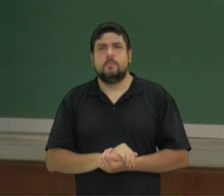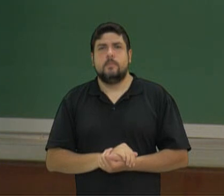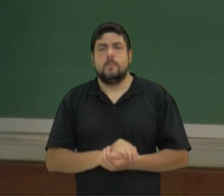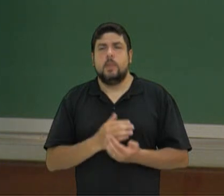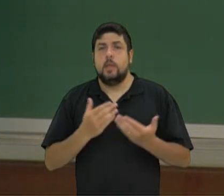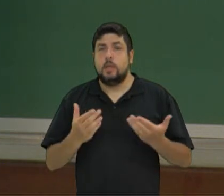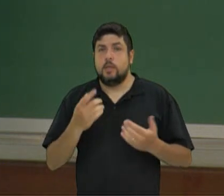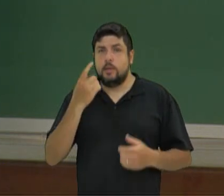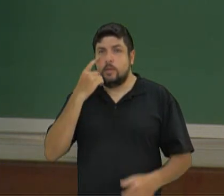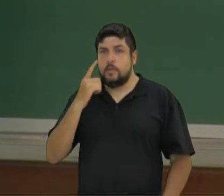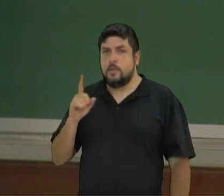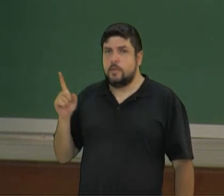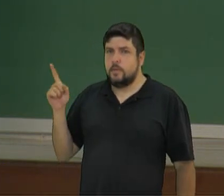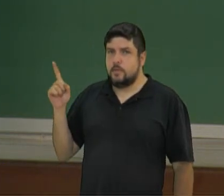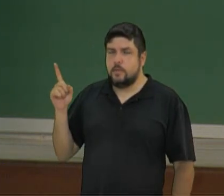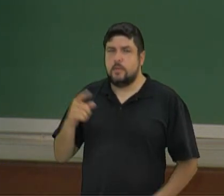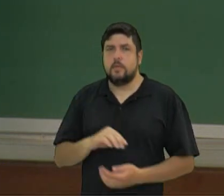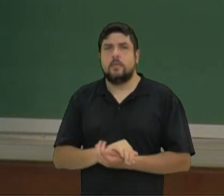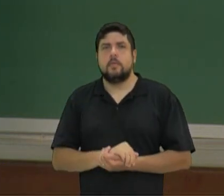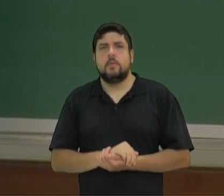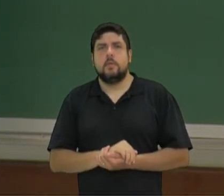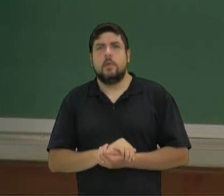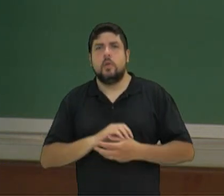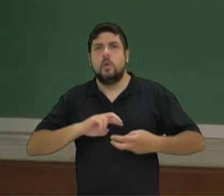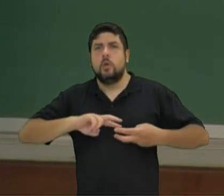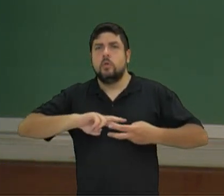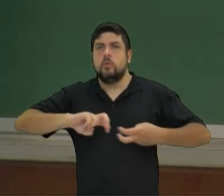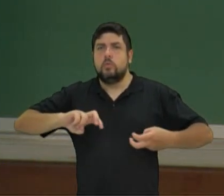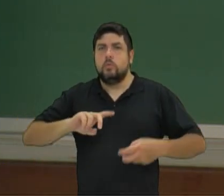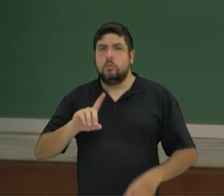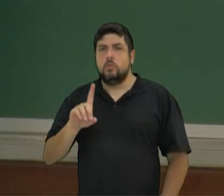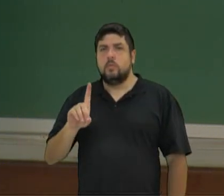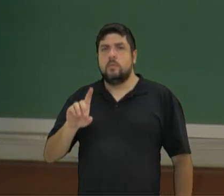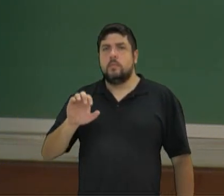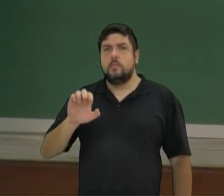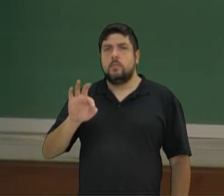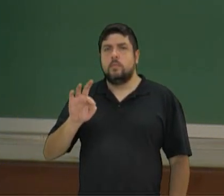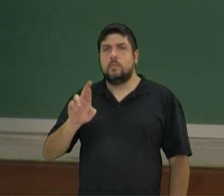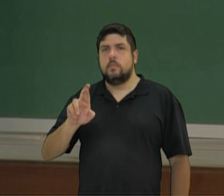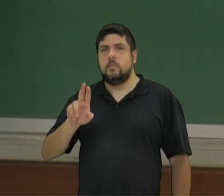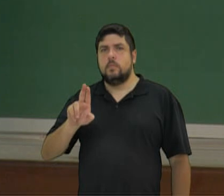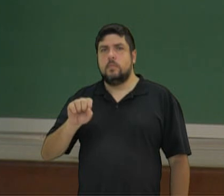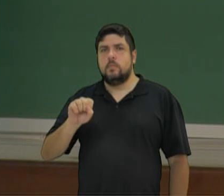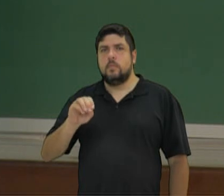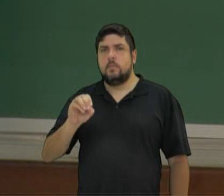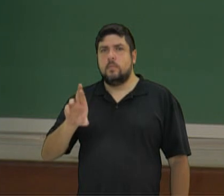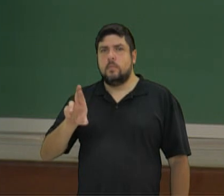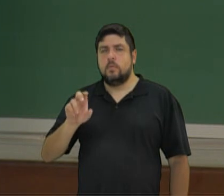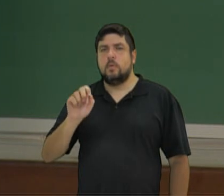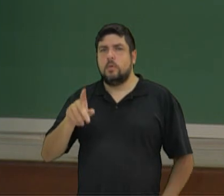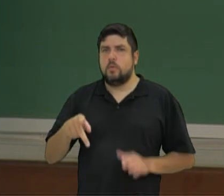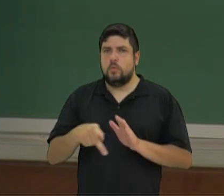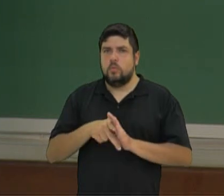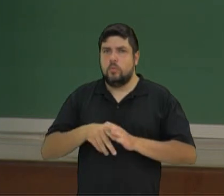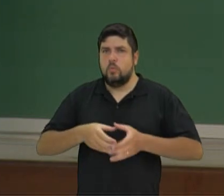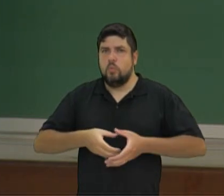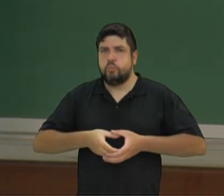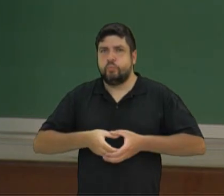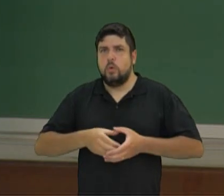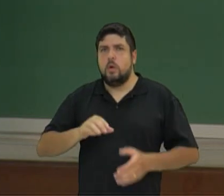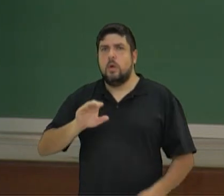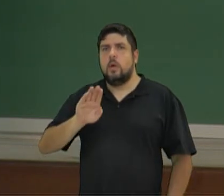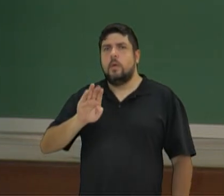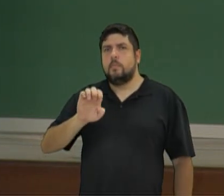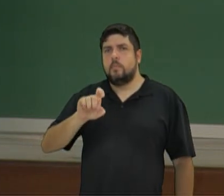o músculo que se chama detrusor, que é o músculo da nossa parede, da nossa bexiga. Vamos falar